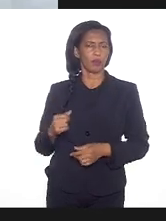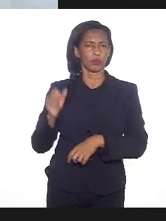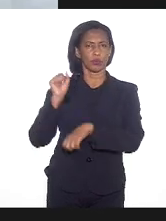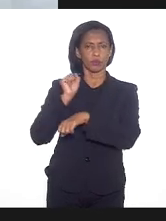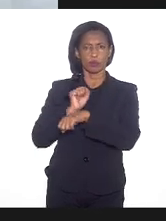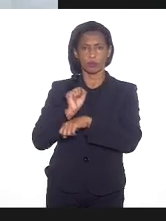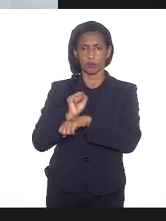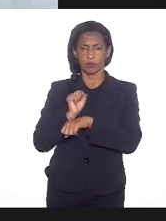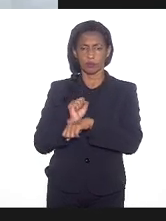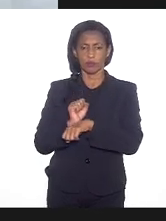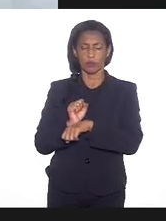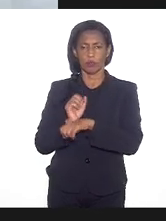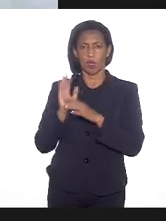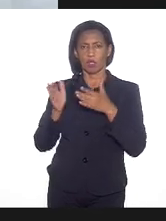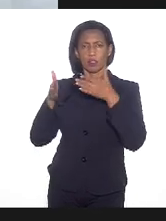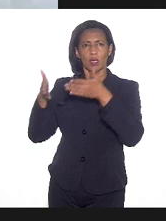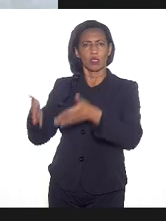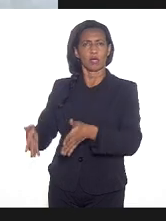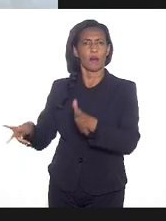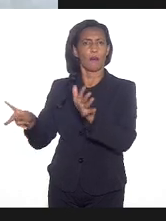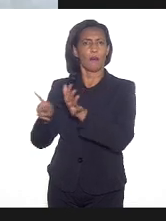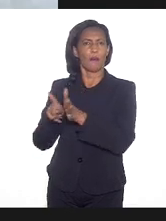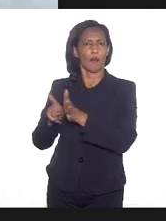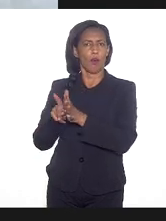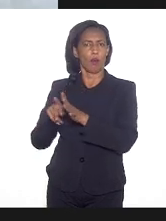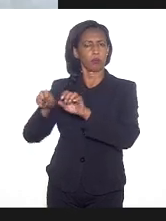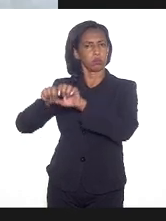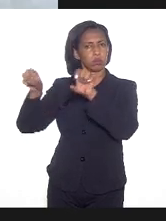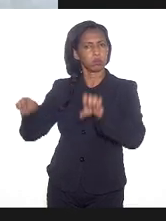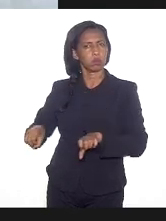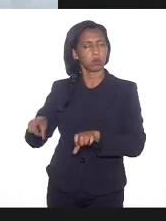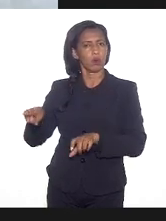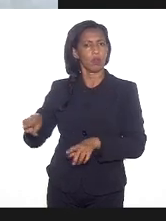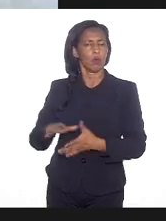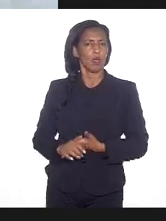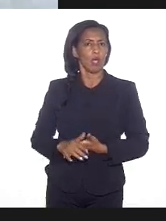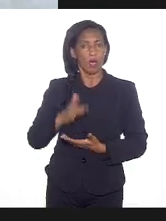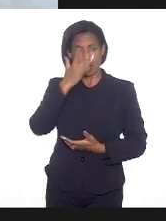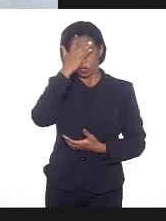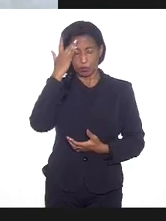respeito apenas aos servidores públicos. A previdência dos servidores